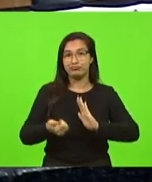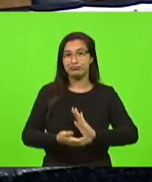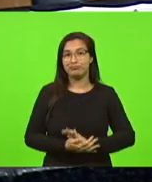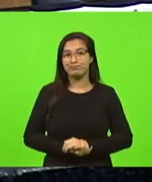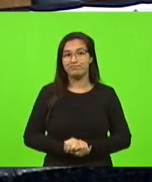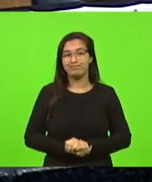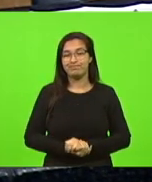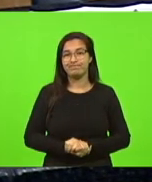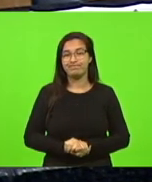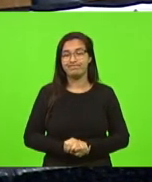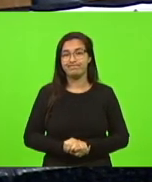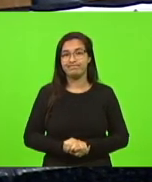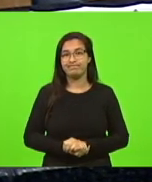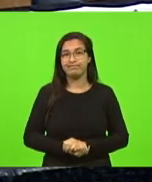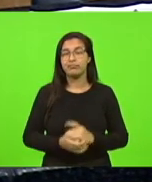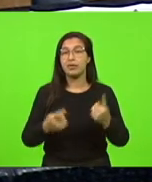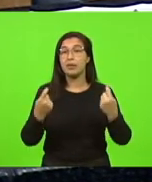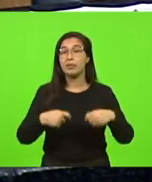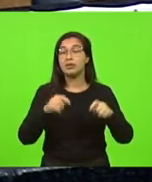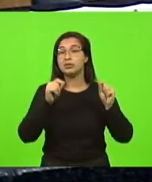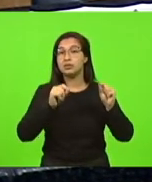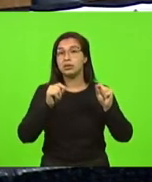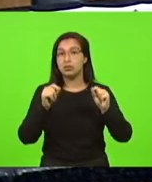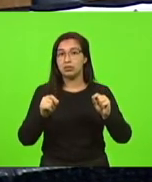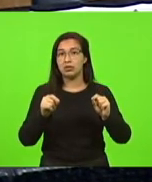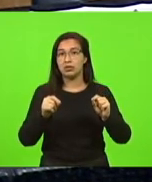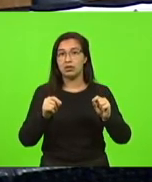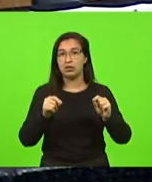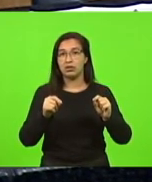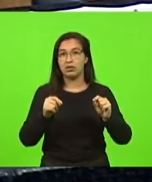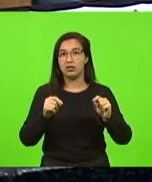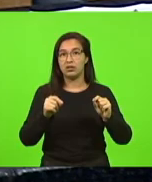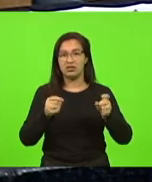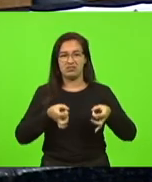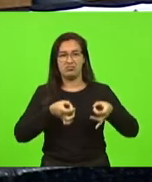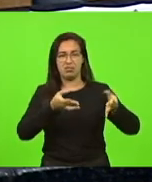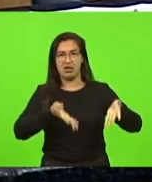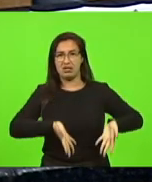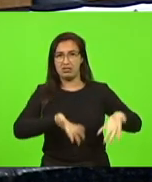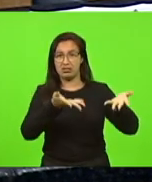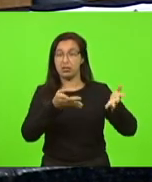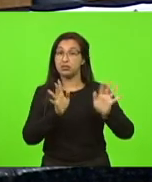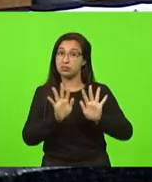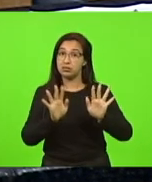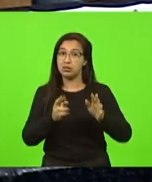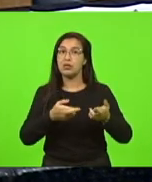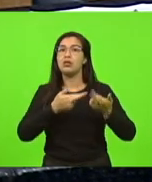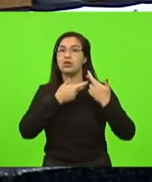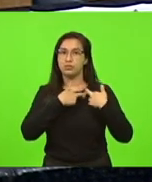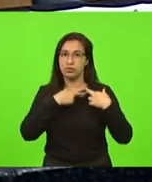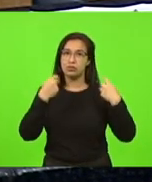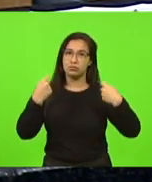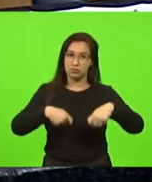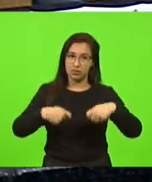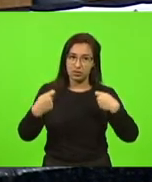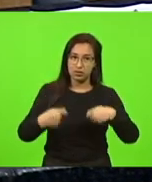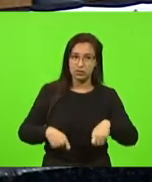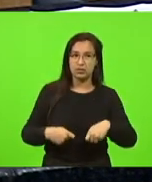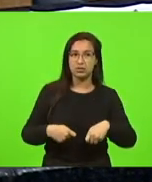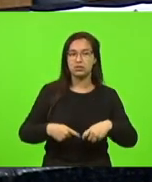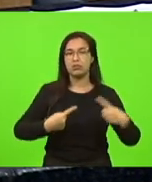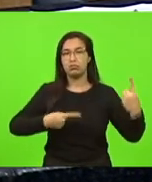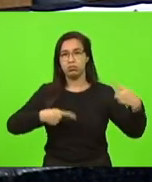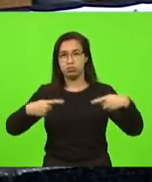penso aqui que nós temos que não jogar para a torcida, agora ser responsável e continuar, sim, discutindo,